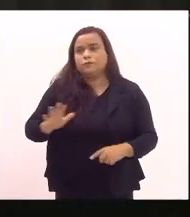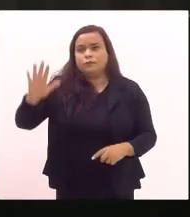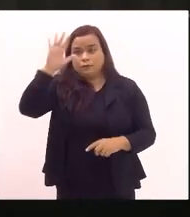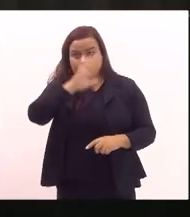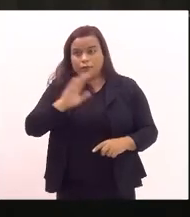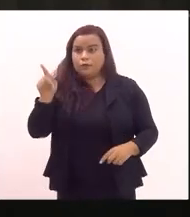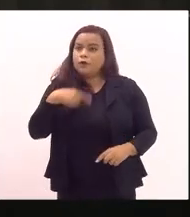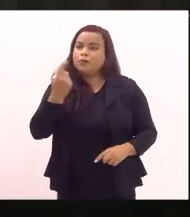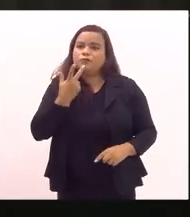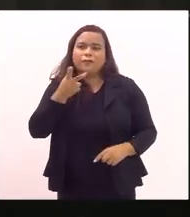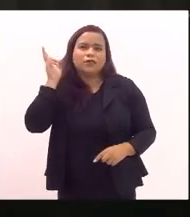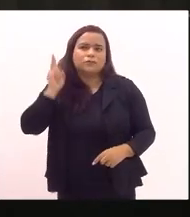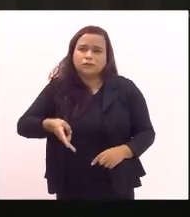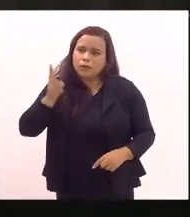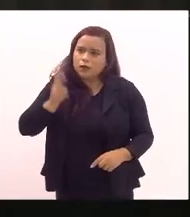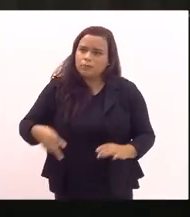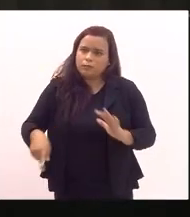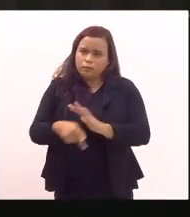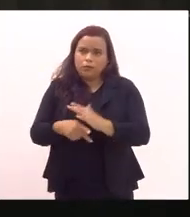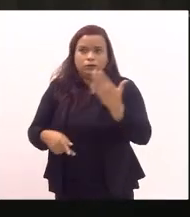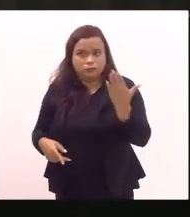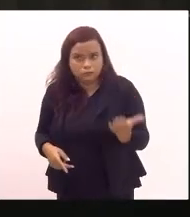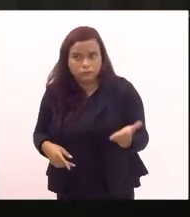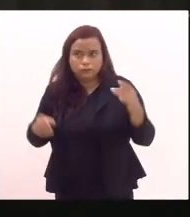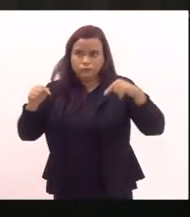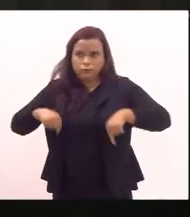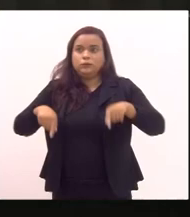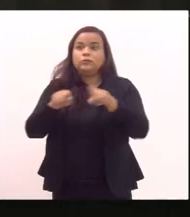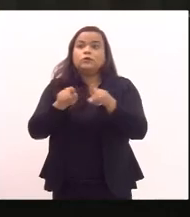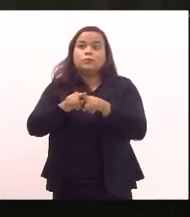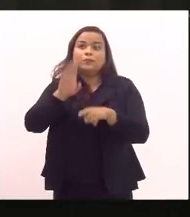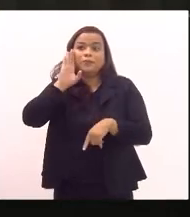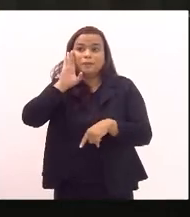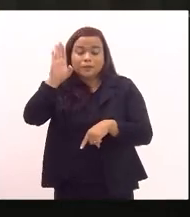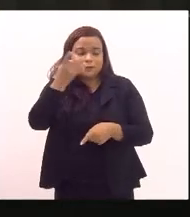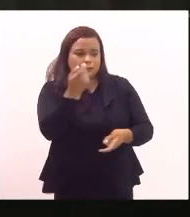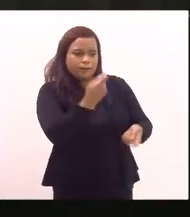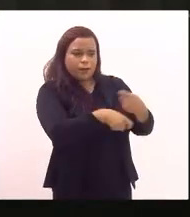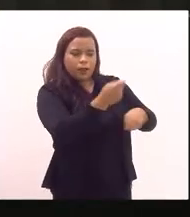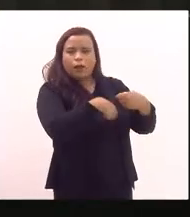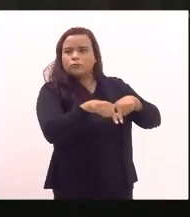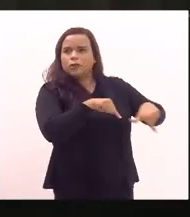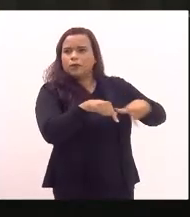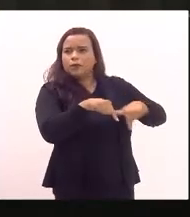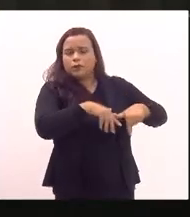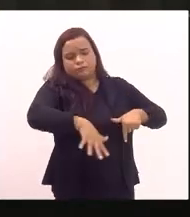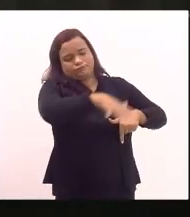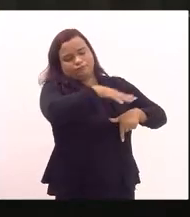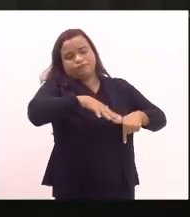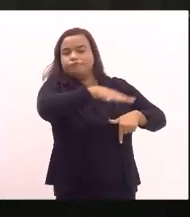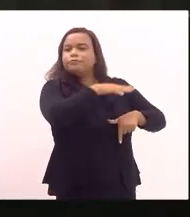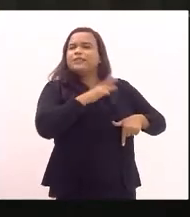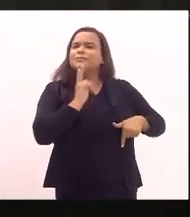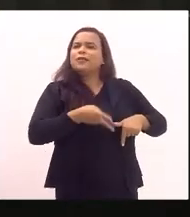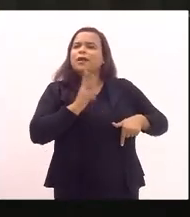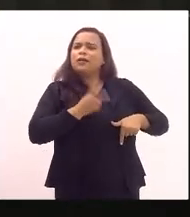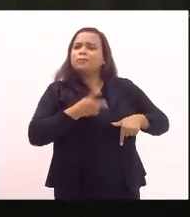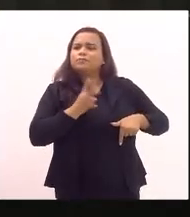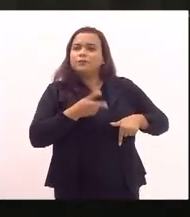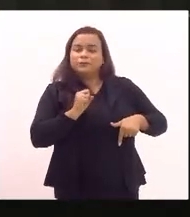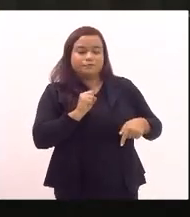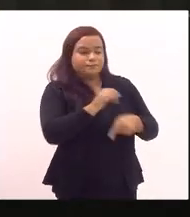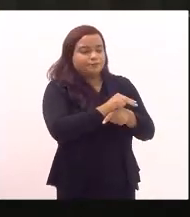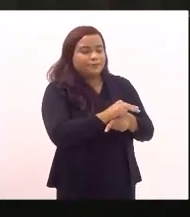sempre disso aqui é bem principalmente no mercado formal de trabalho sempre se